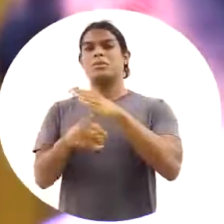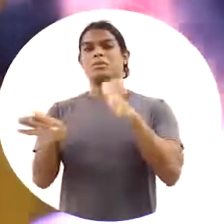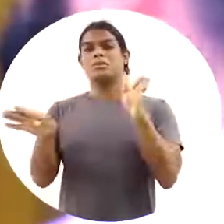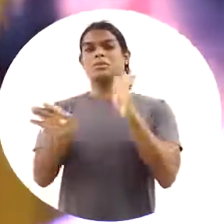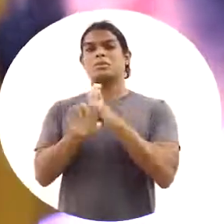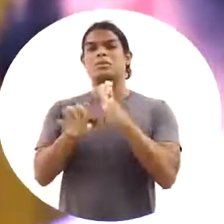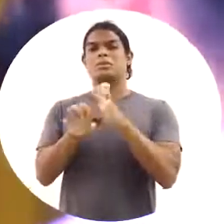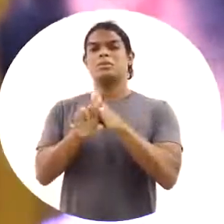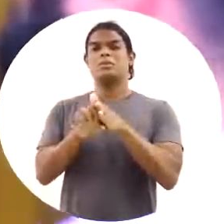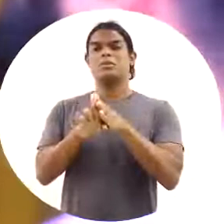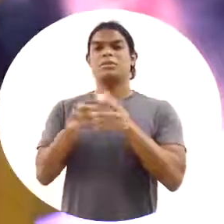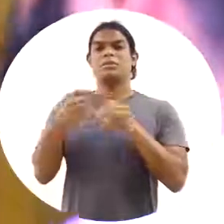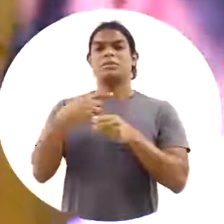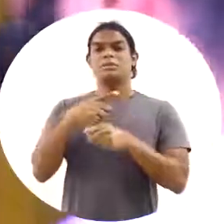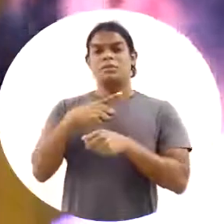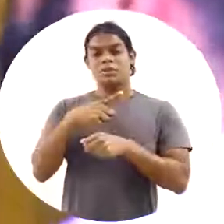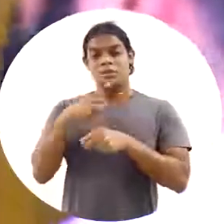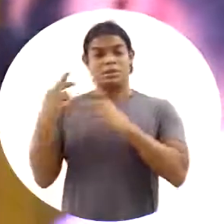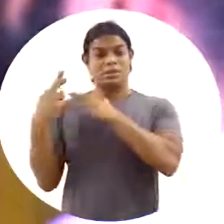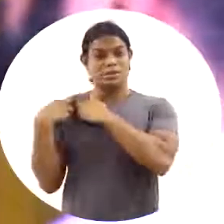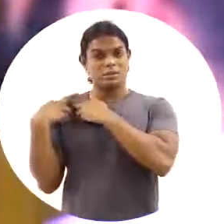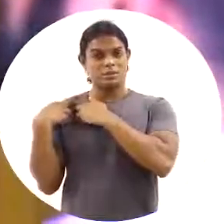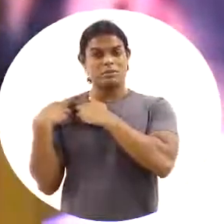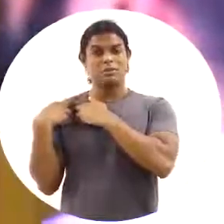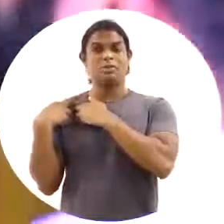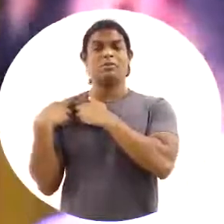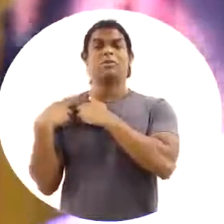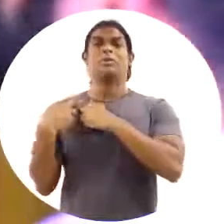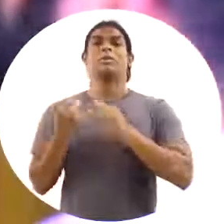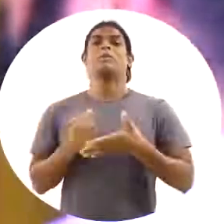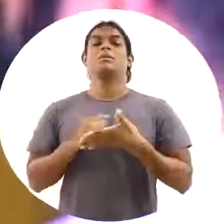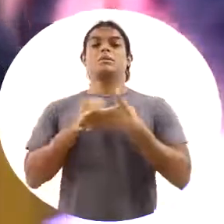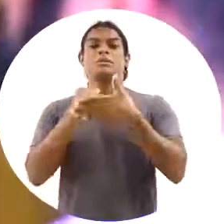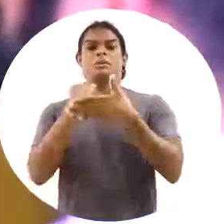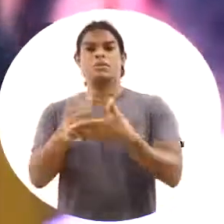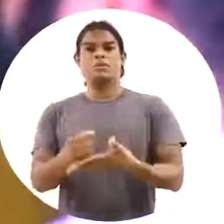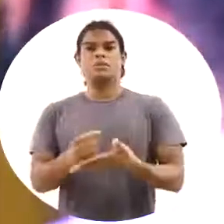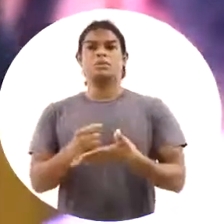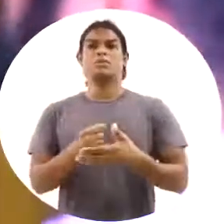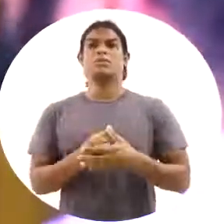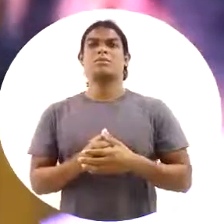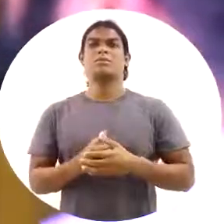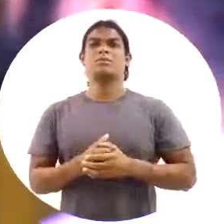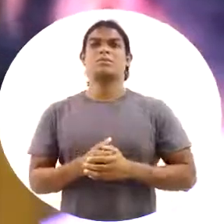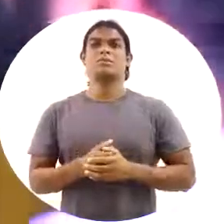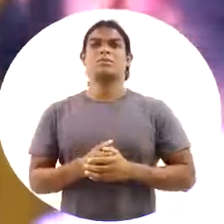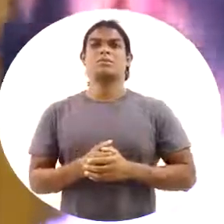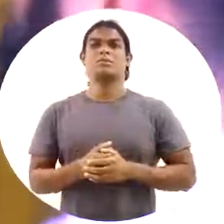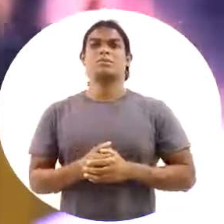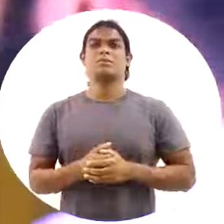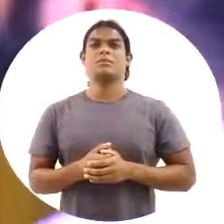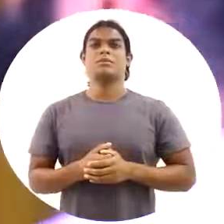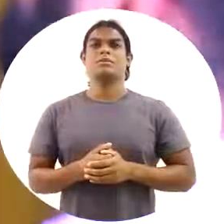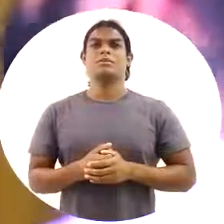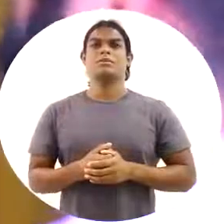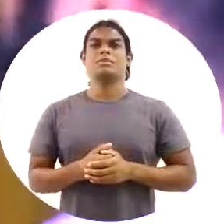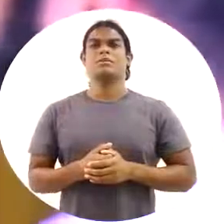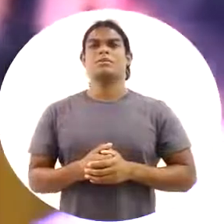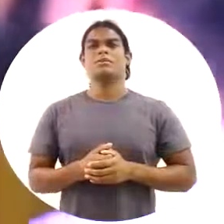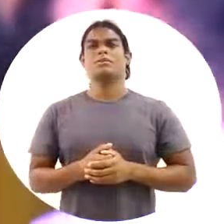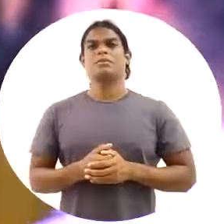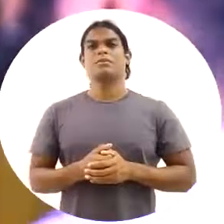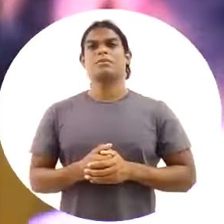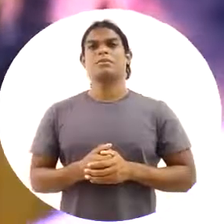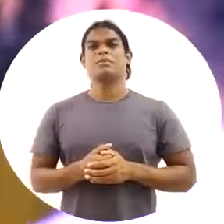tem essa missão de ajudar a enxergar, a vislumbrar cenários futuros a partir de soluções às vezes tão simples, né?